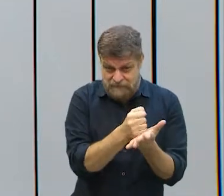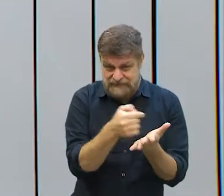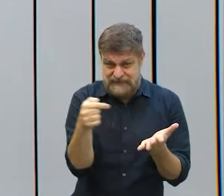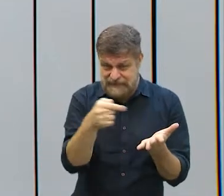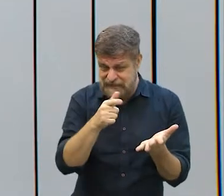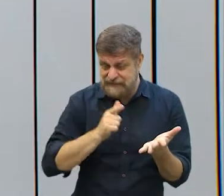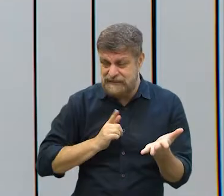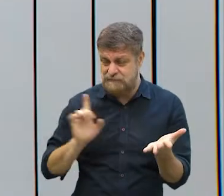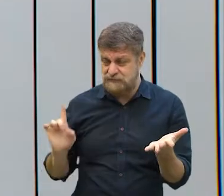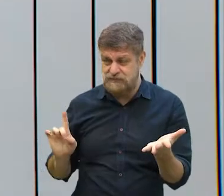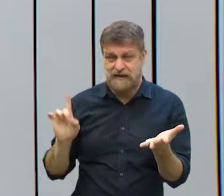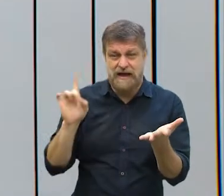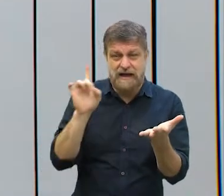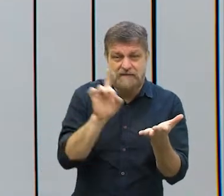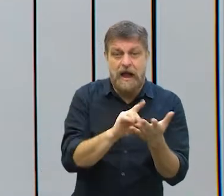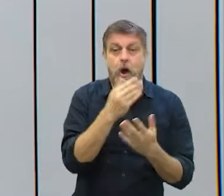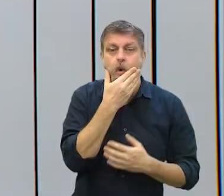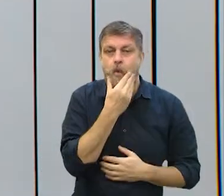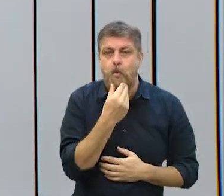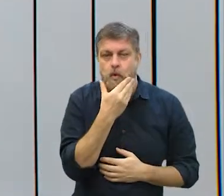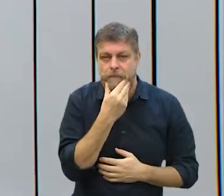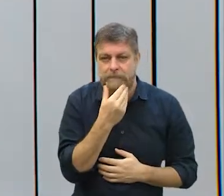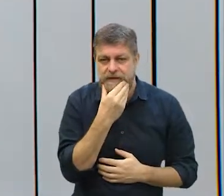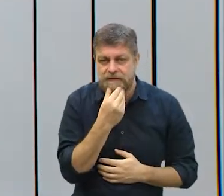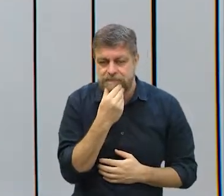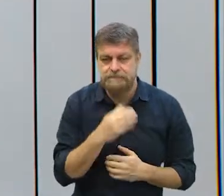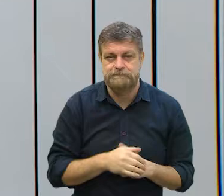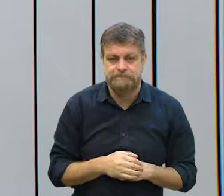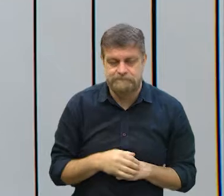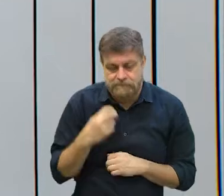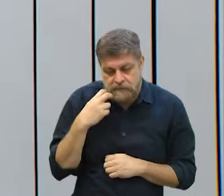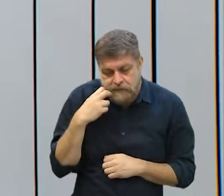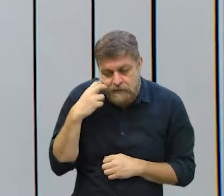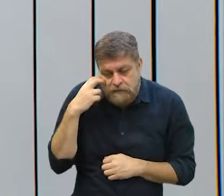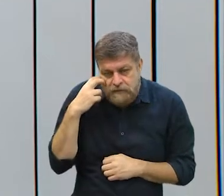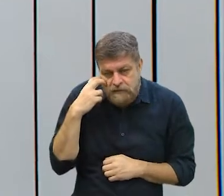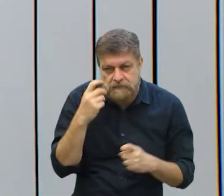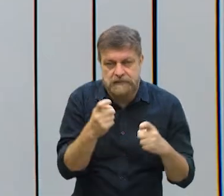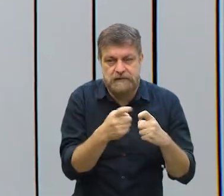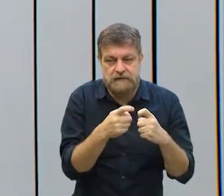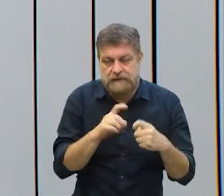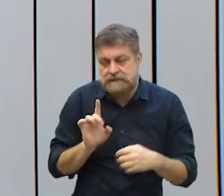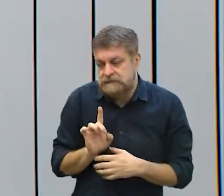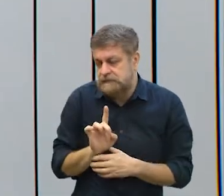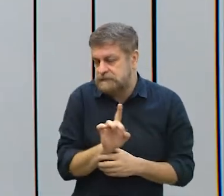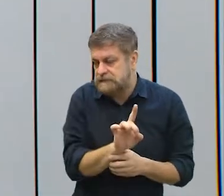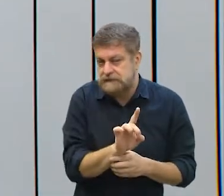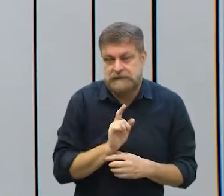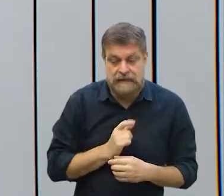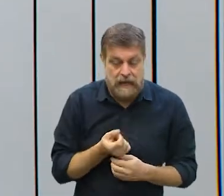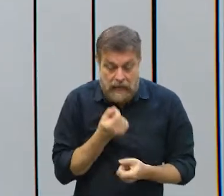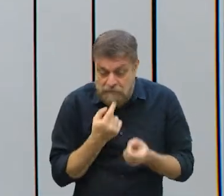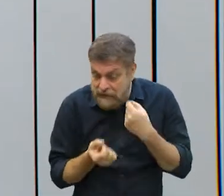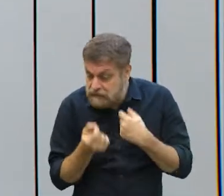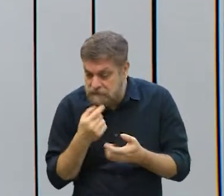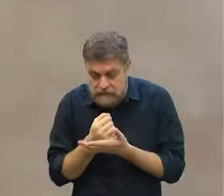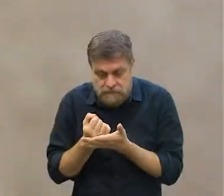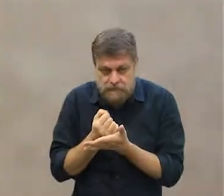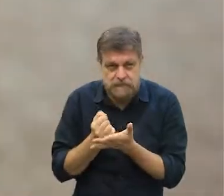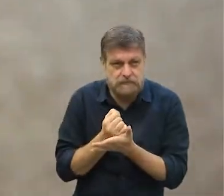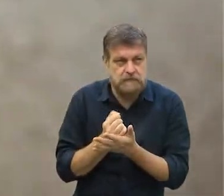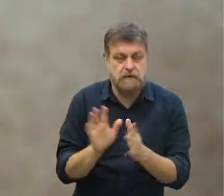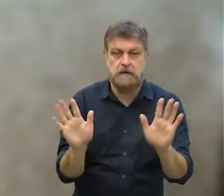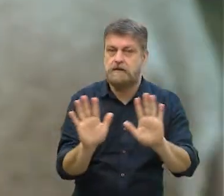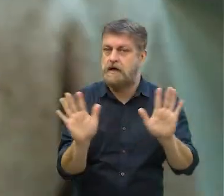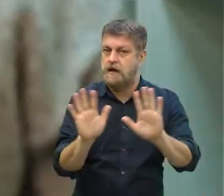tenho muita gente que vai atrás, principalmente homens, que vão atrás com vergonha de ir ao doutor. Vão querer levar um remédio, quero um remédio.